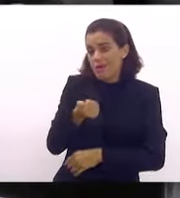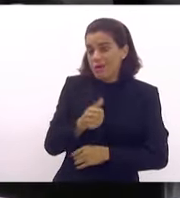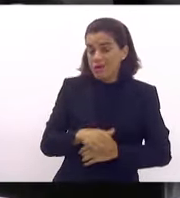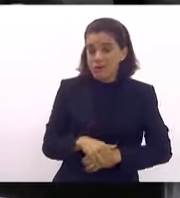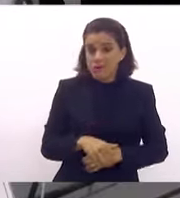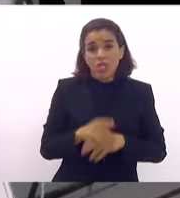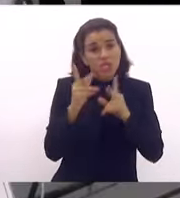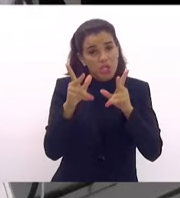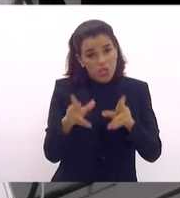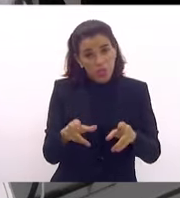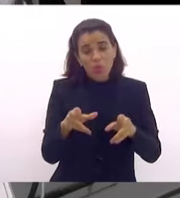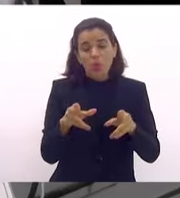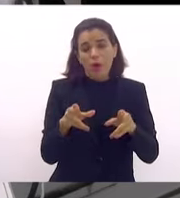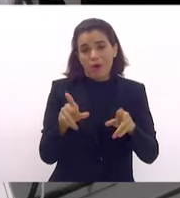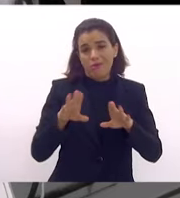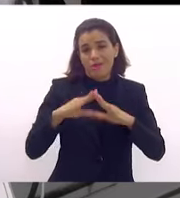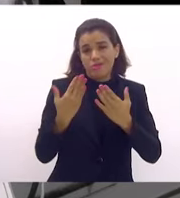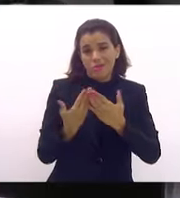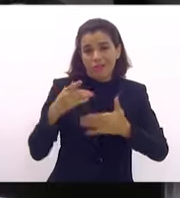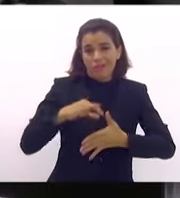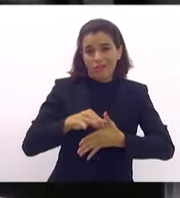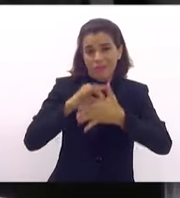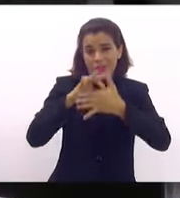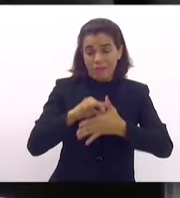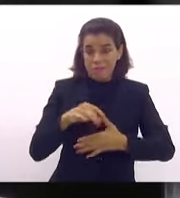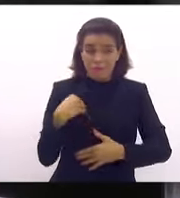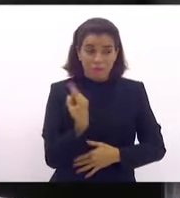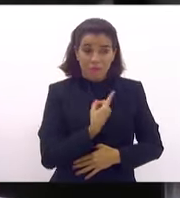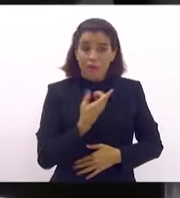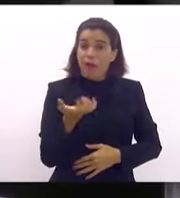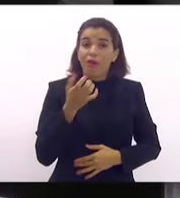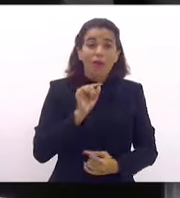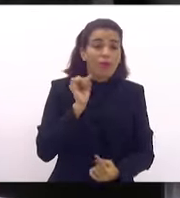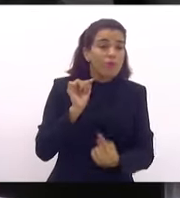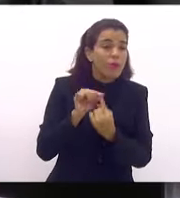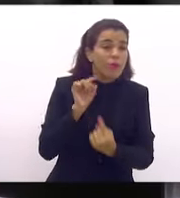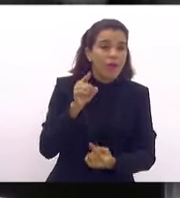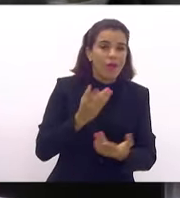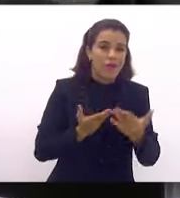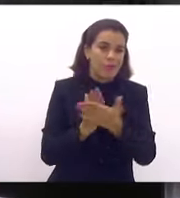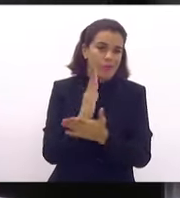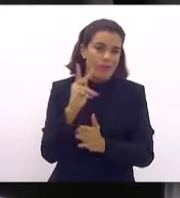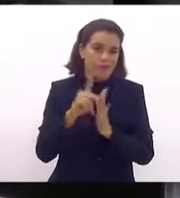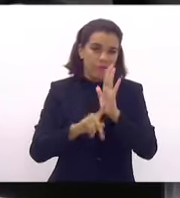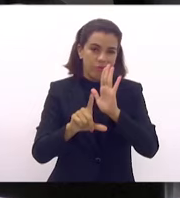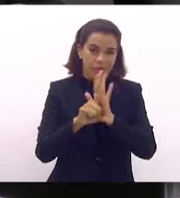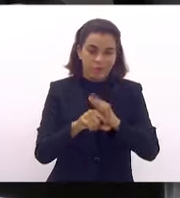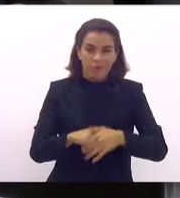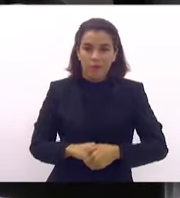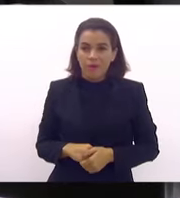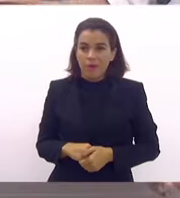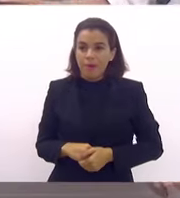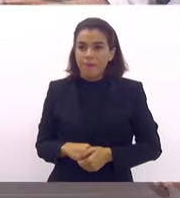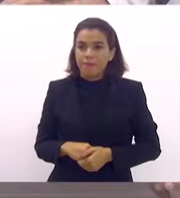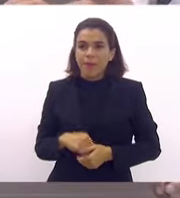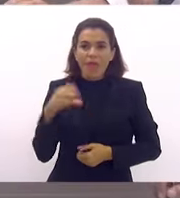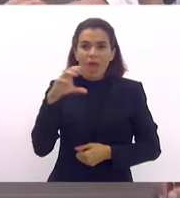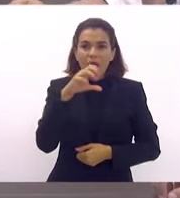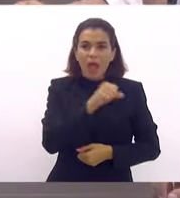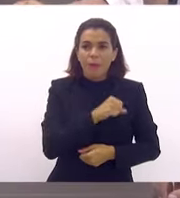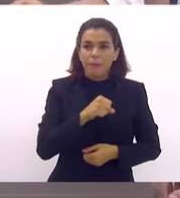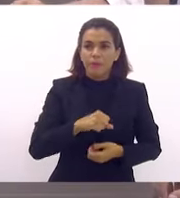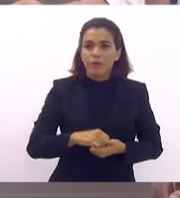tenho conduzido na liderança. Porque todos nós queremos, no fundo, aprovar. É isso. Não presidente. É? Pois não. Rapidamente,